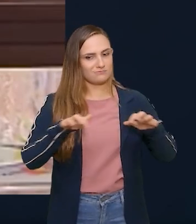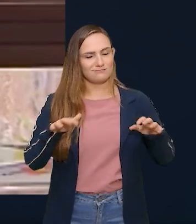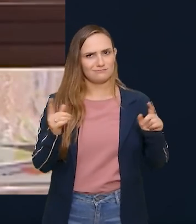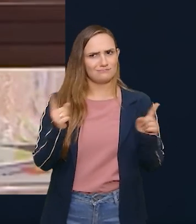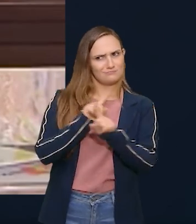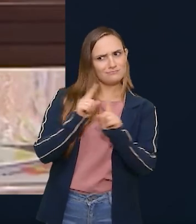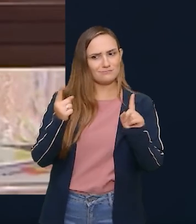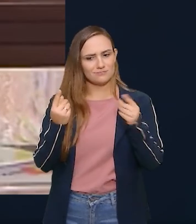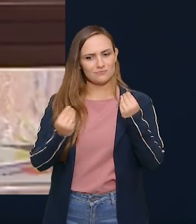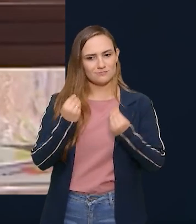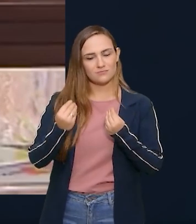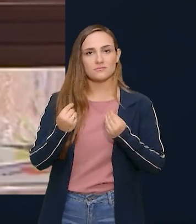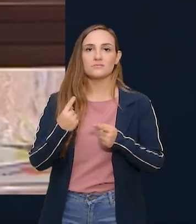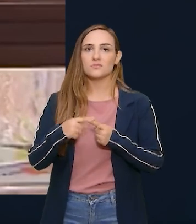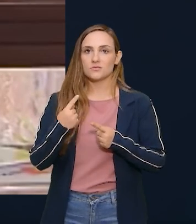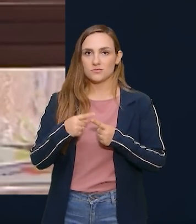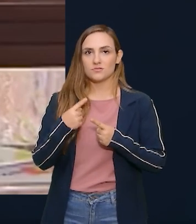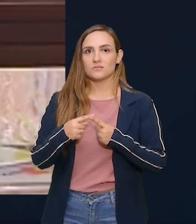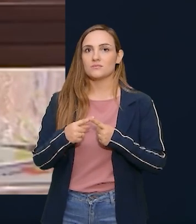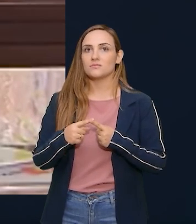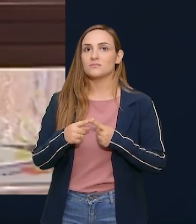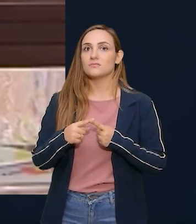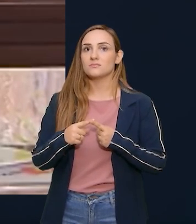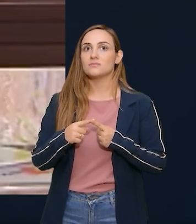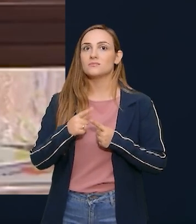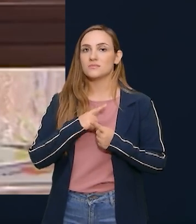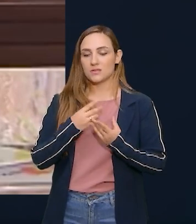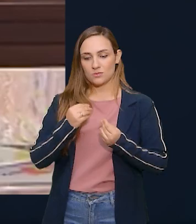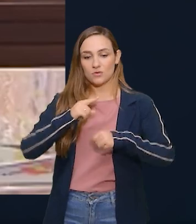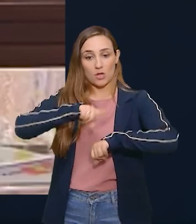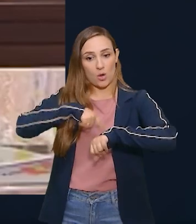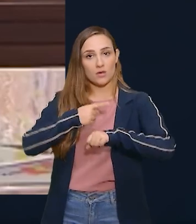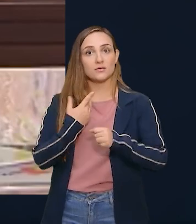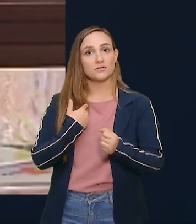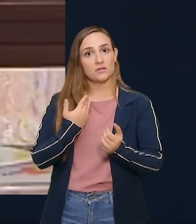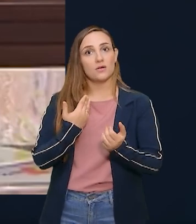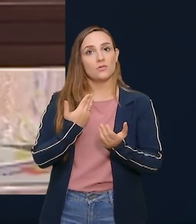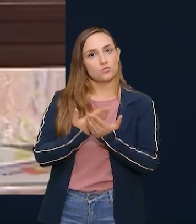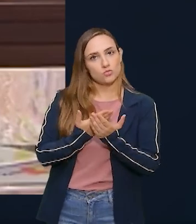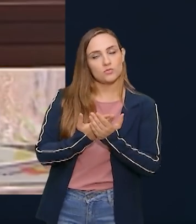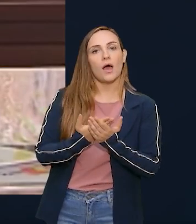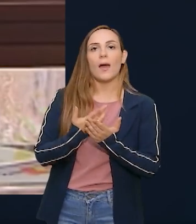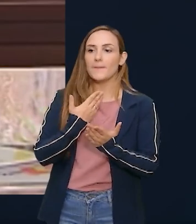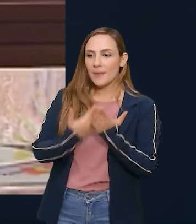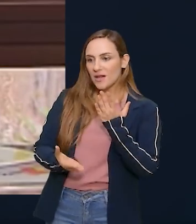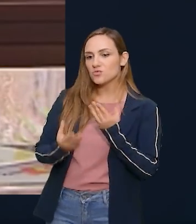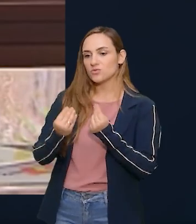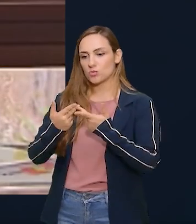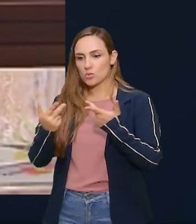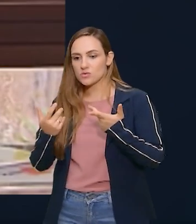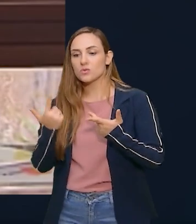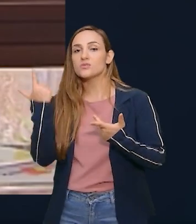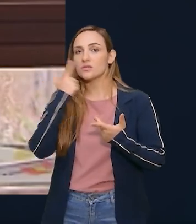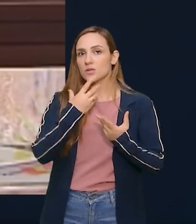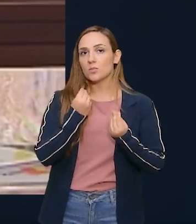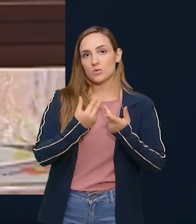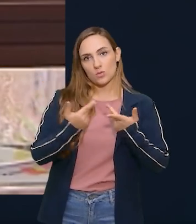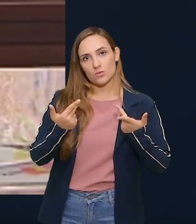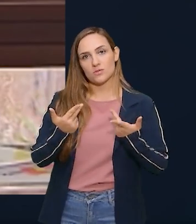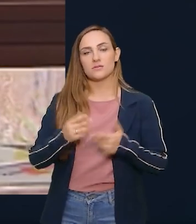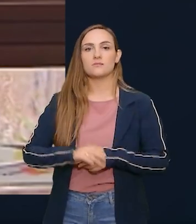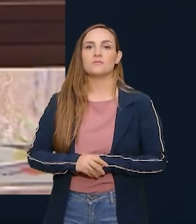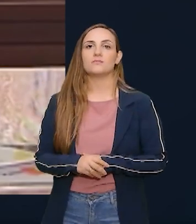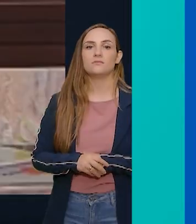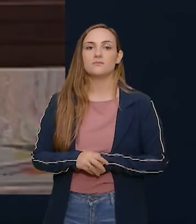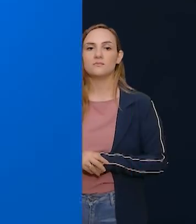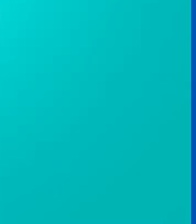Quando você parar para pensar nos impactos que isso teve na minha vida, são muitos ônus e muitos bônus. Eu, pessoalmente, decidi fazer porque eu